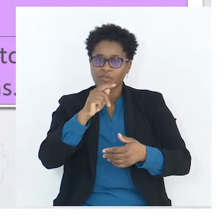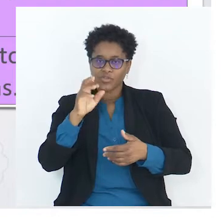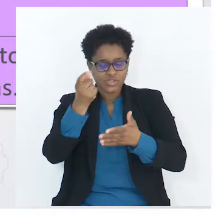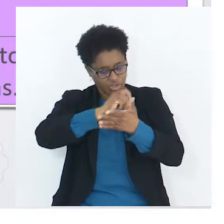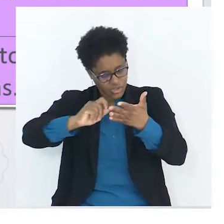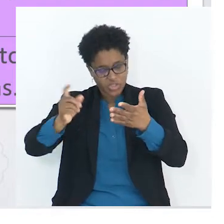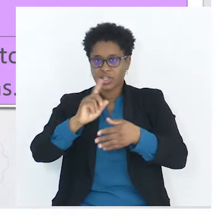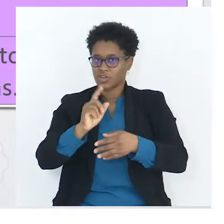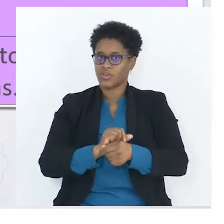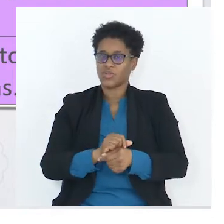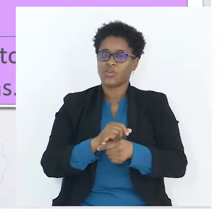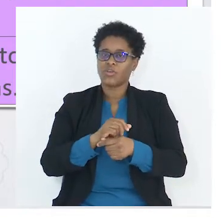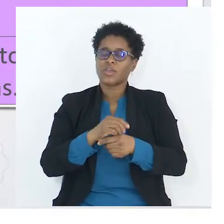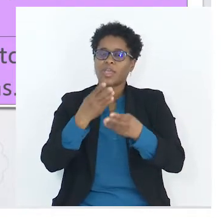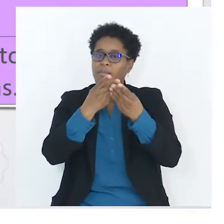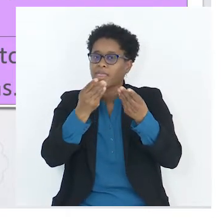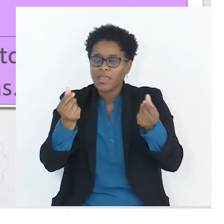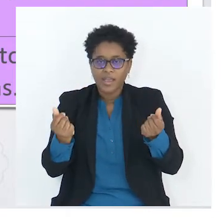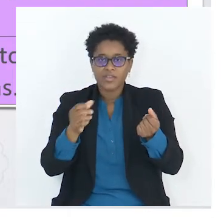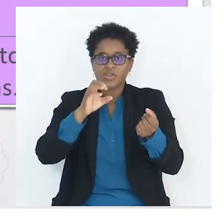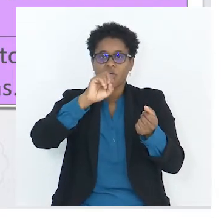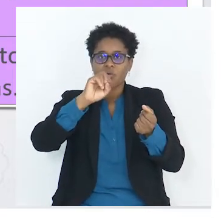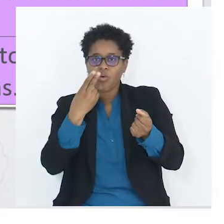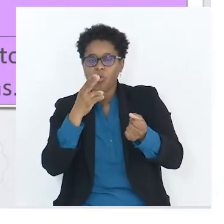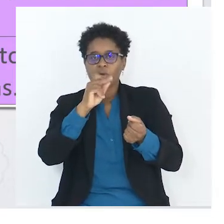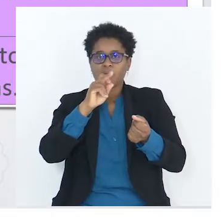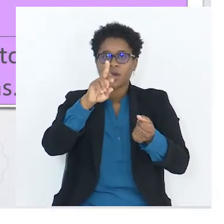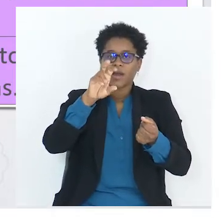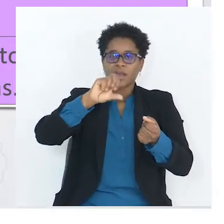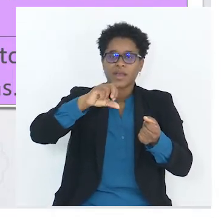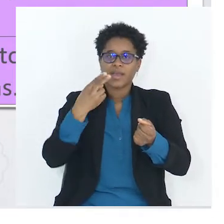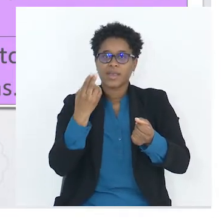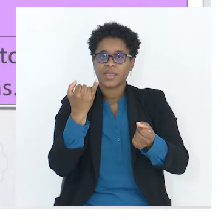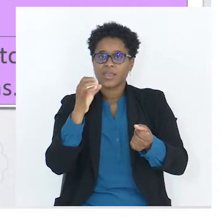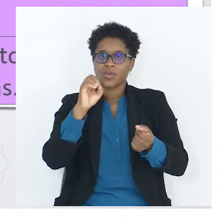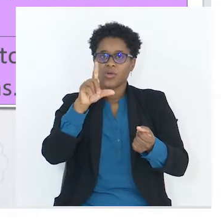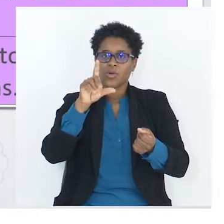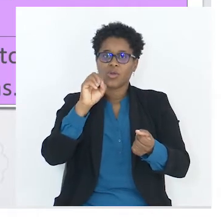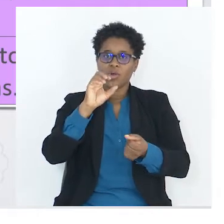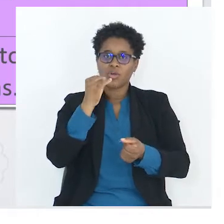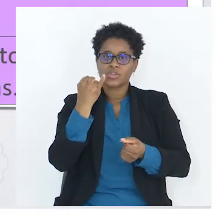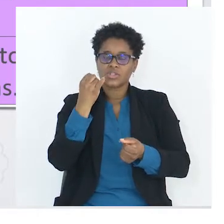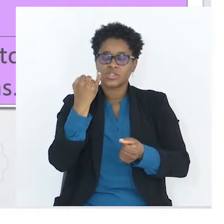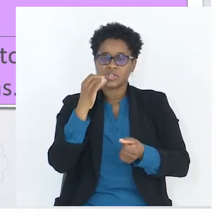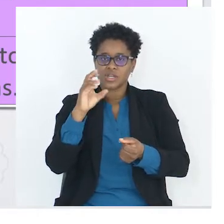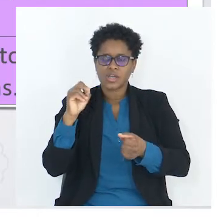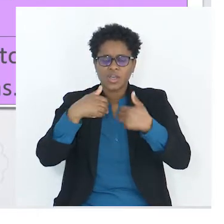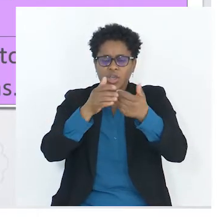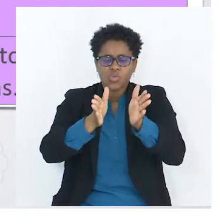ou seja, fontes materiais ou arqueológicas, que são todas as fontes que podem